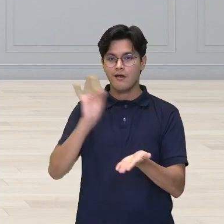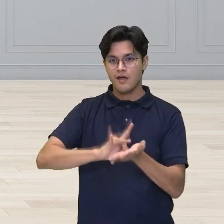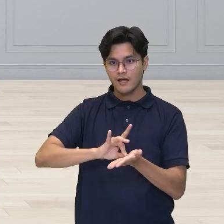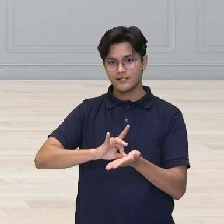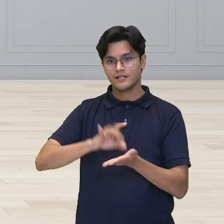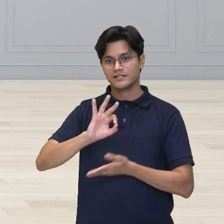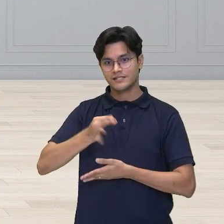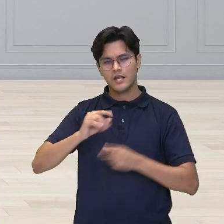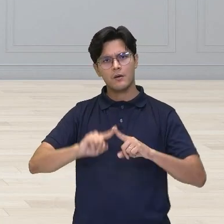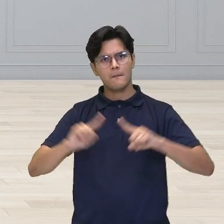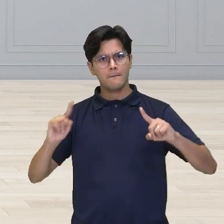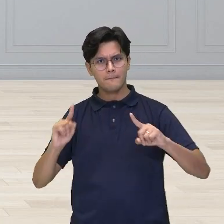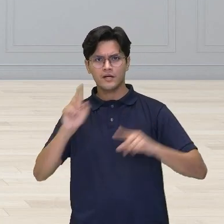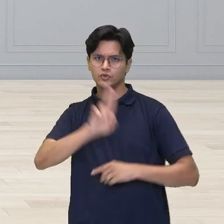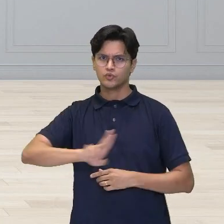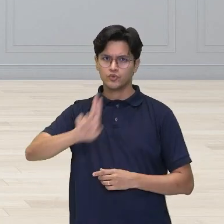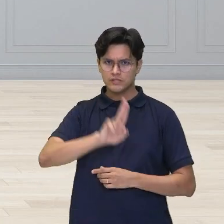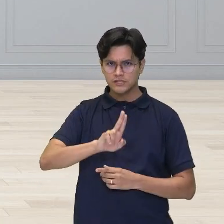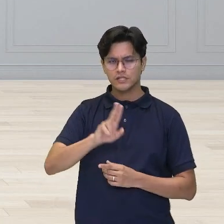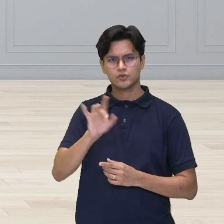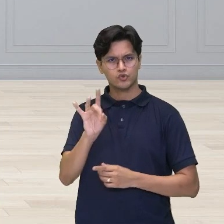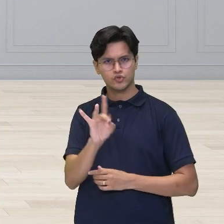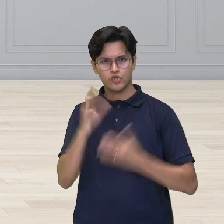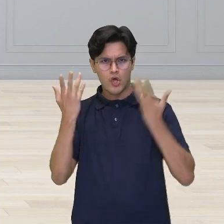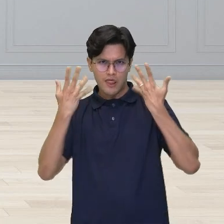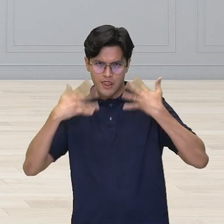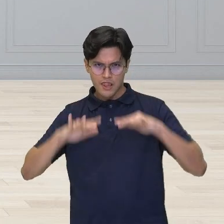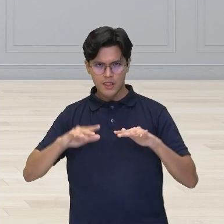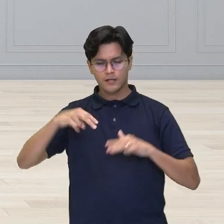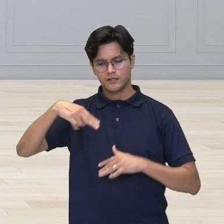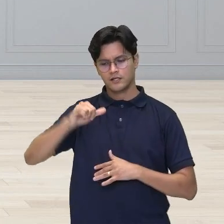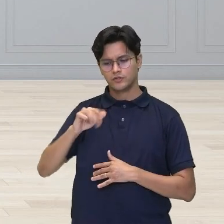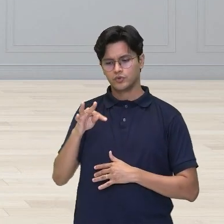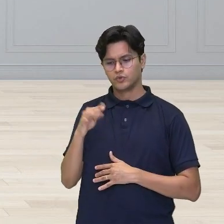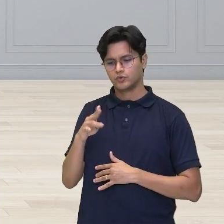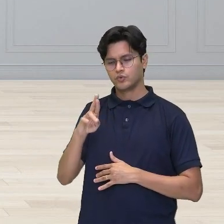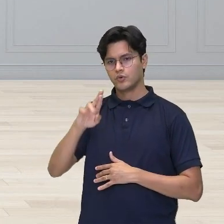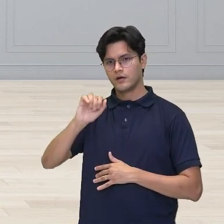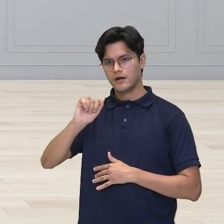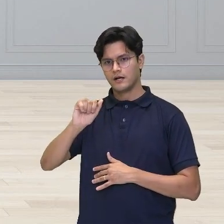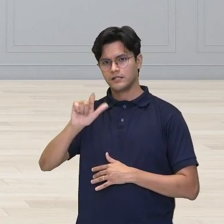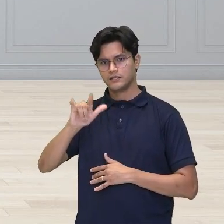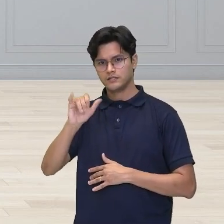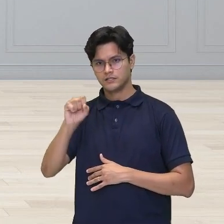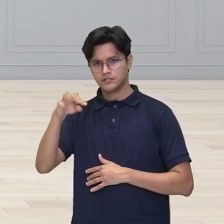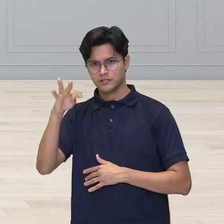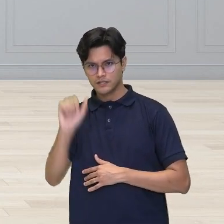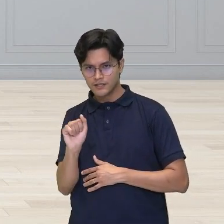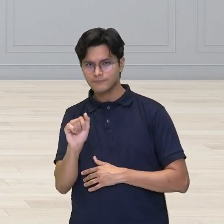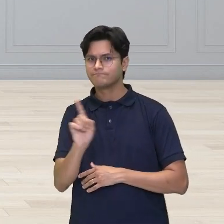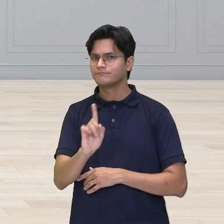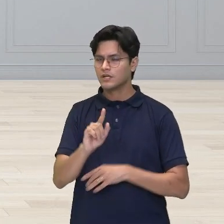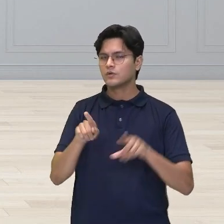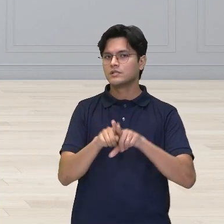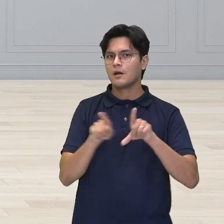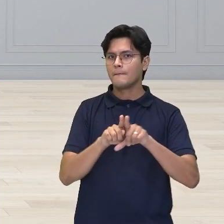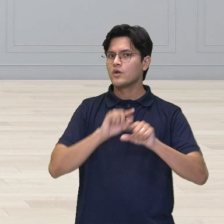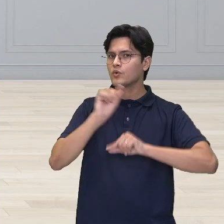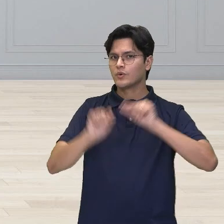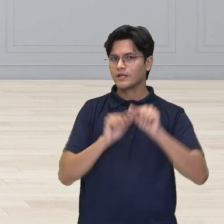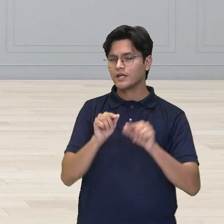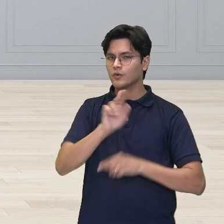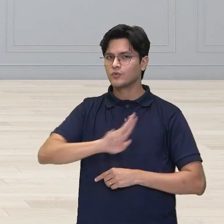não mais de maneira naturalista, organizada ou simétrica, mas de forma estranha e deformada. Então, vocês não percebem bem